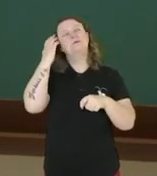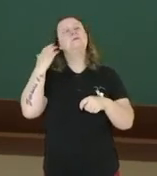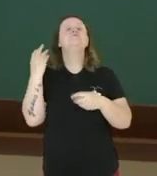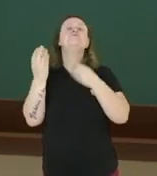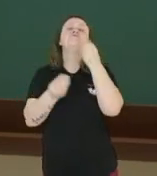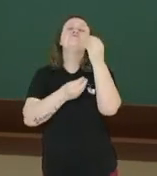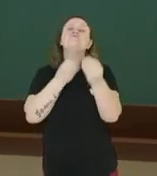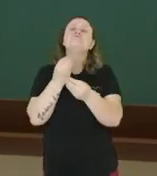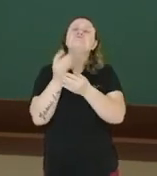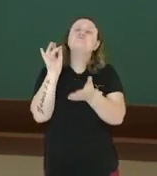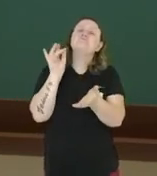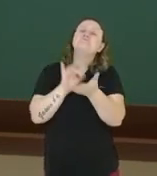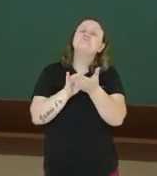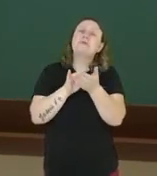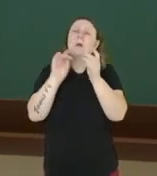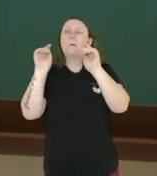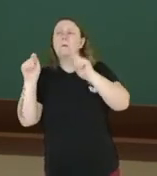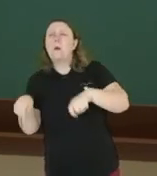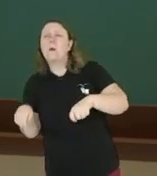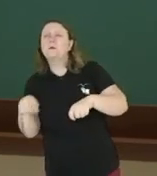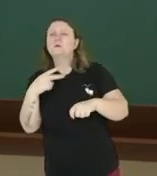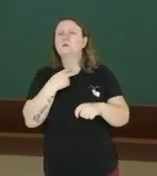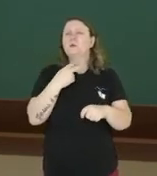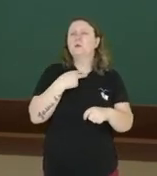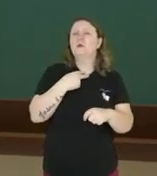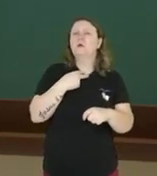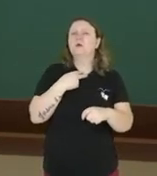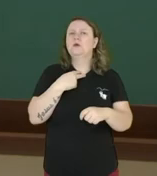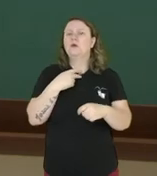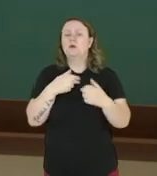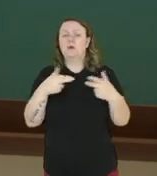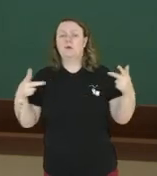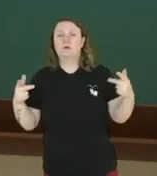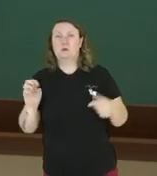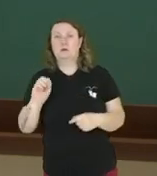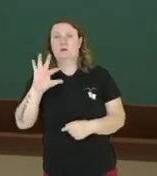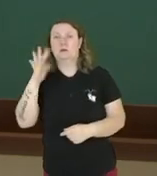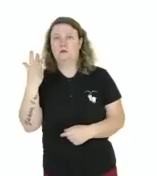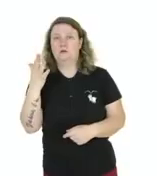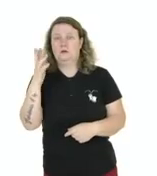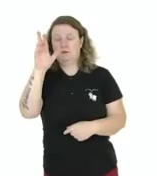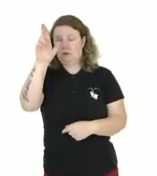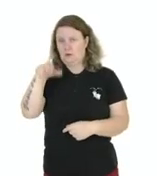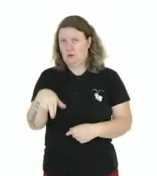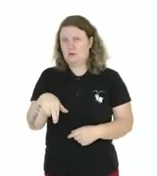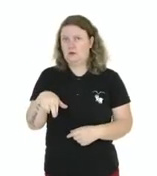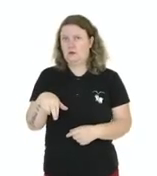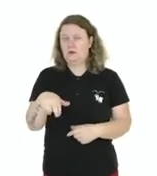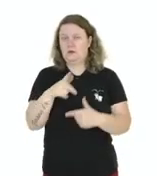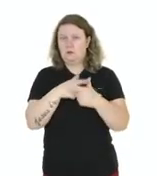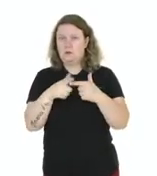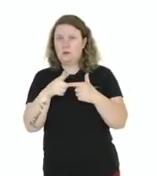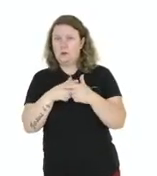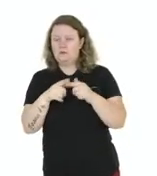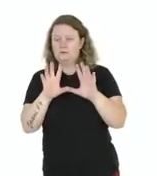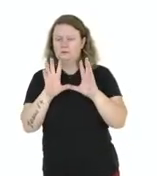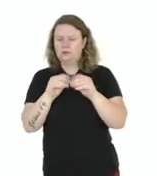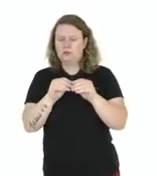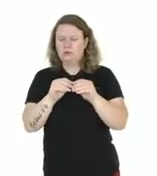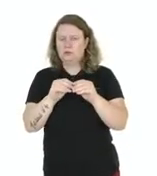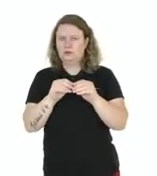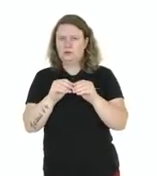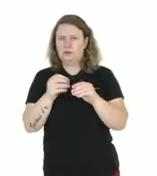que eu determino a probabilidade de algo, de um evento acontecer? É uma razão, é uma divisão, bem simples.